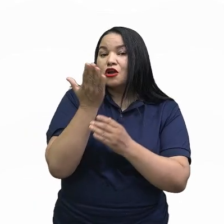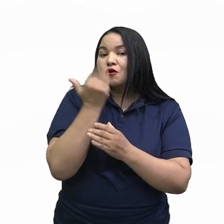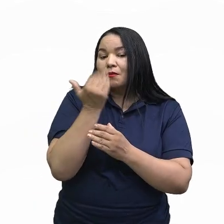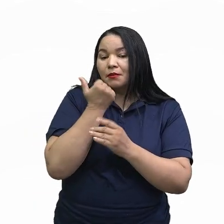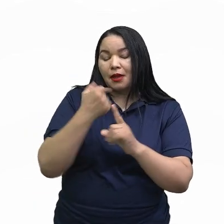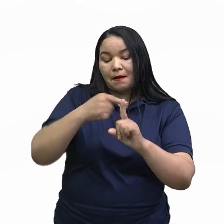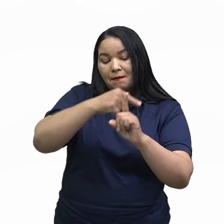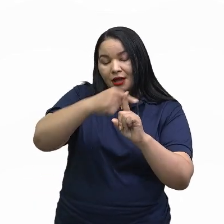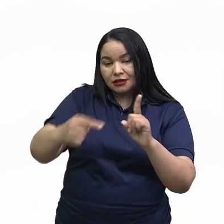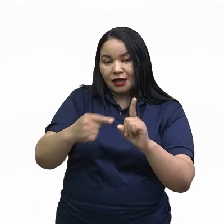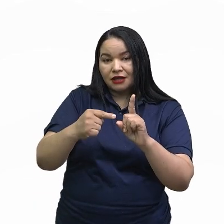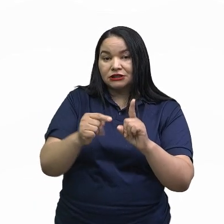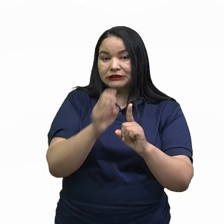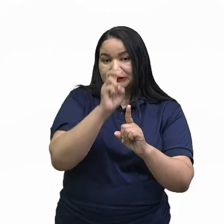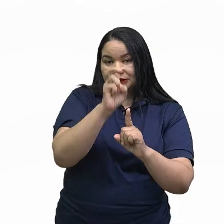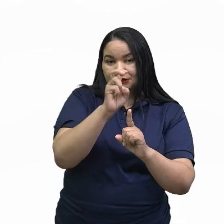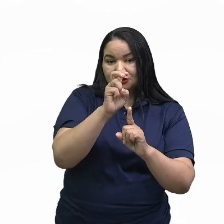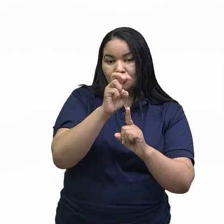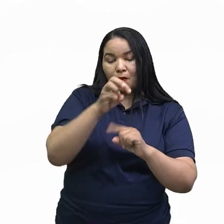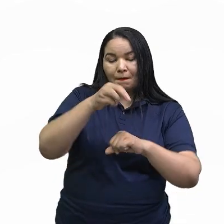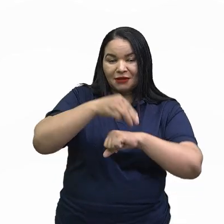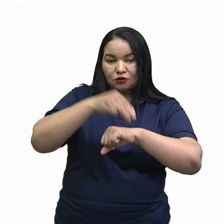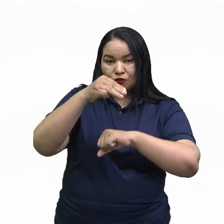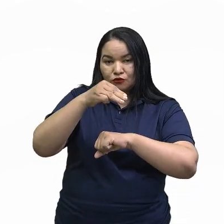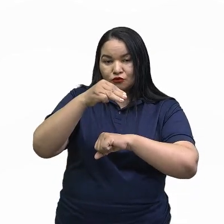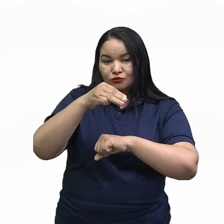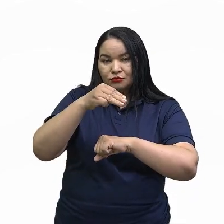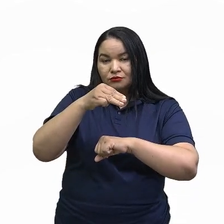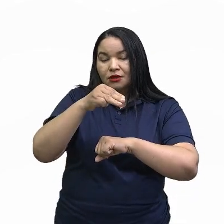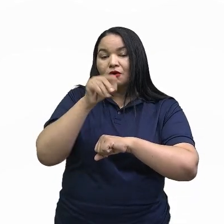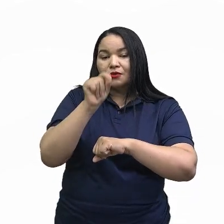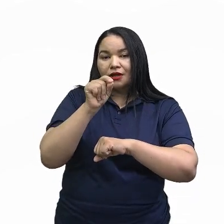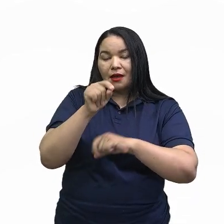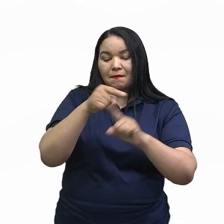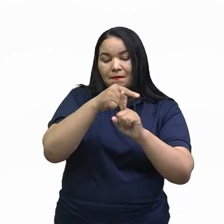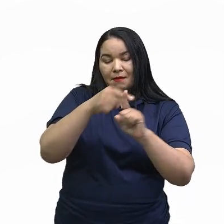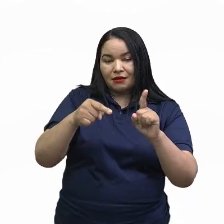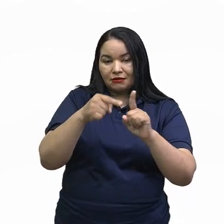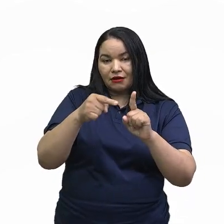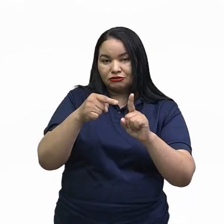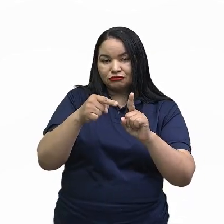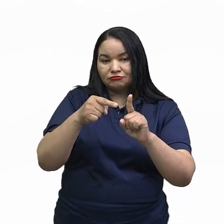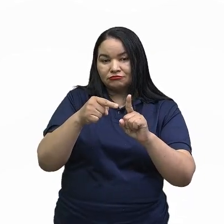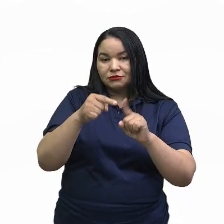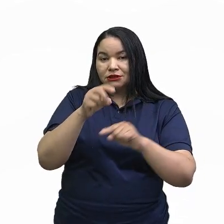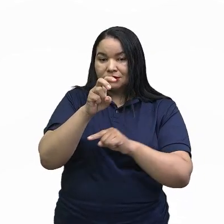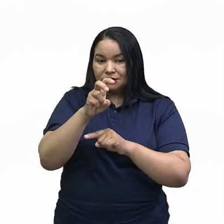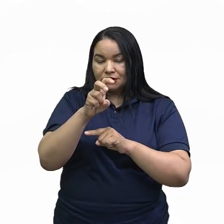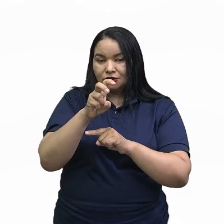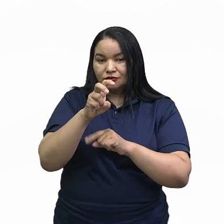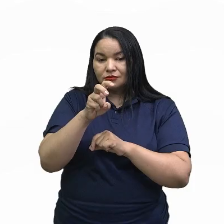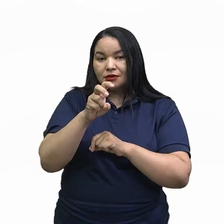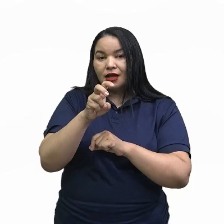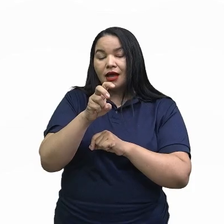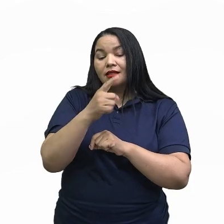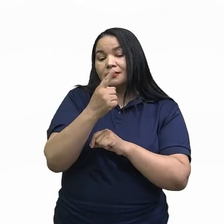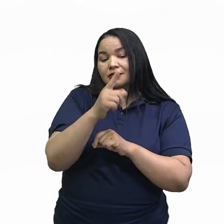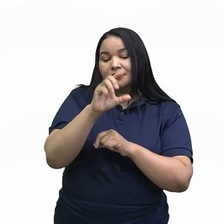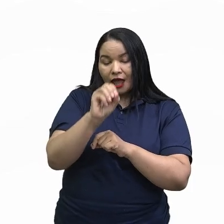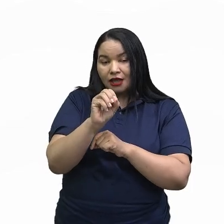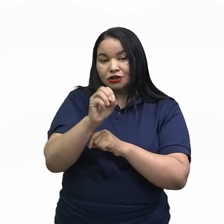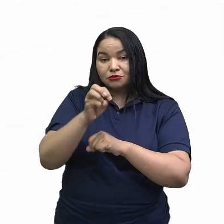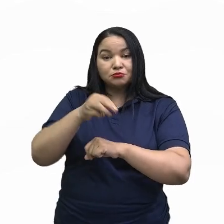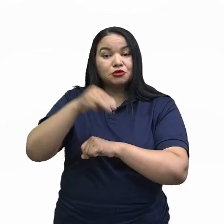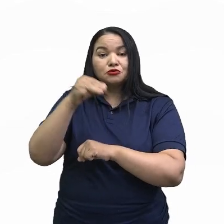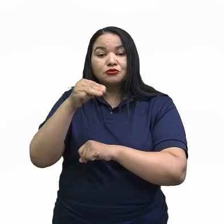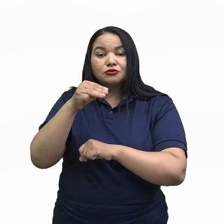cada 5 minutos, tá? Só pra gente exemplificar. A metade do sanduíche em 5 minutos, quer dizer que em 10 minutos só